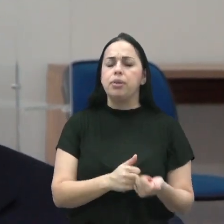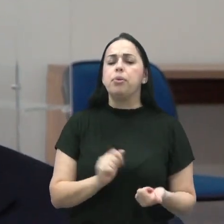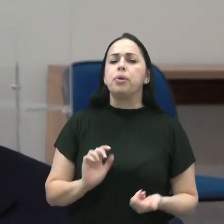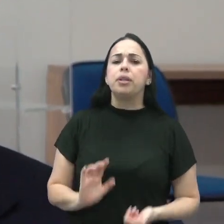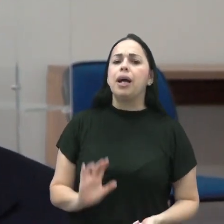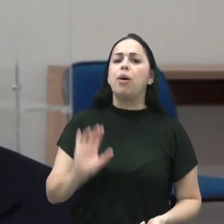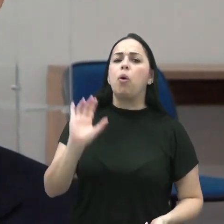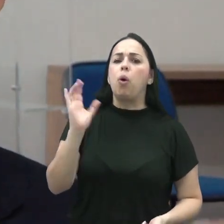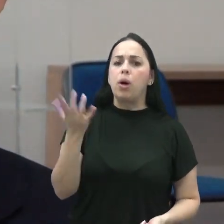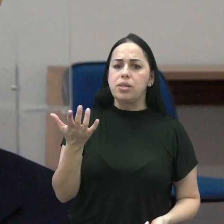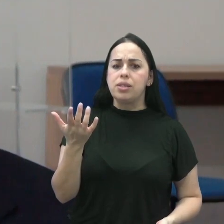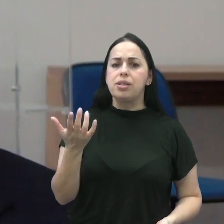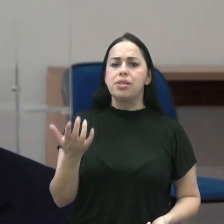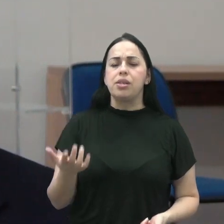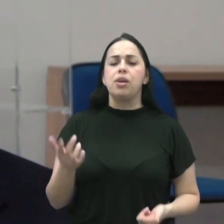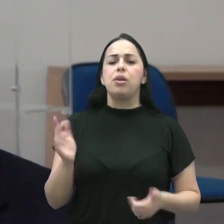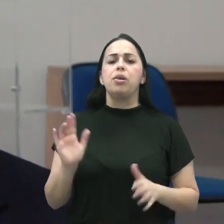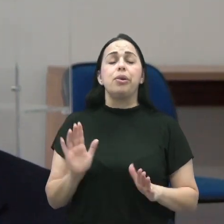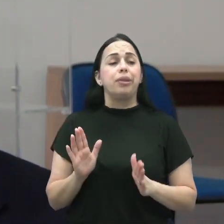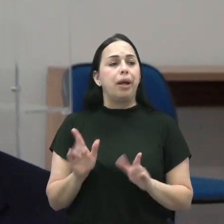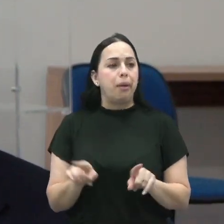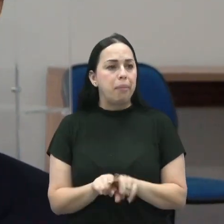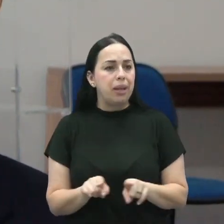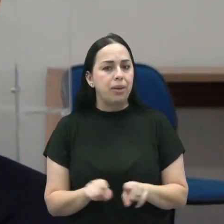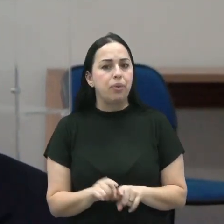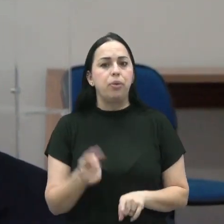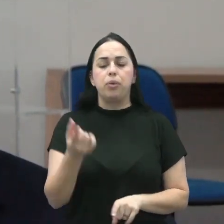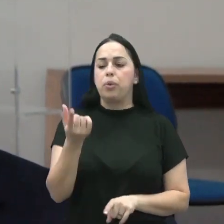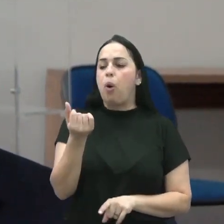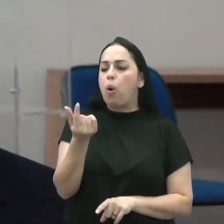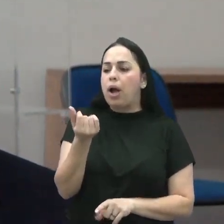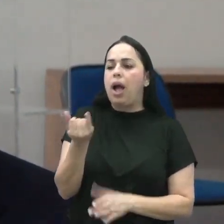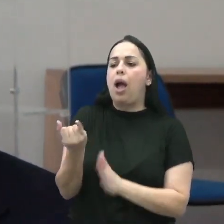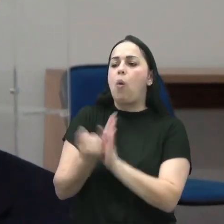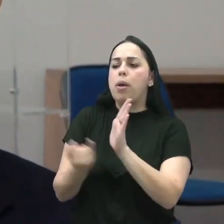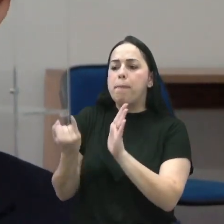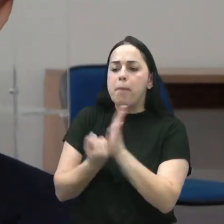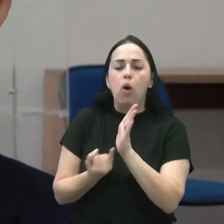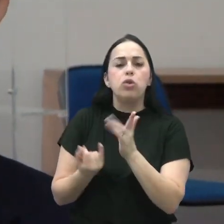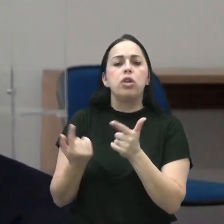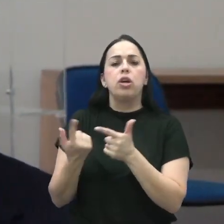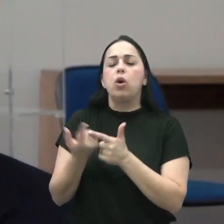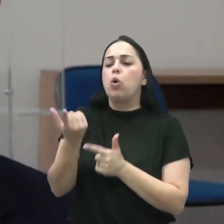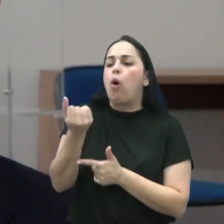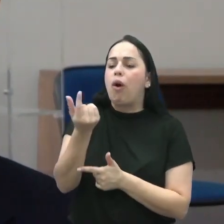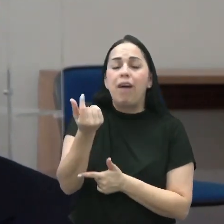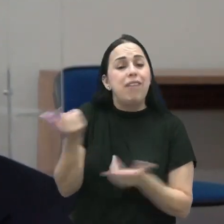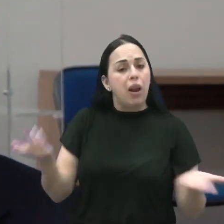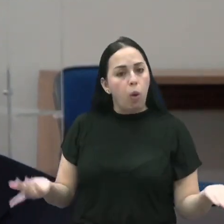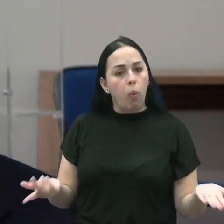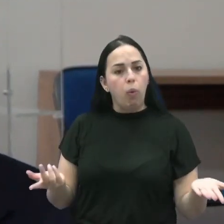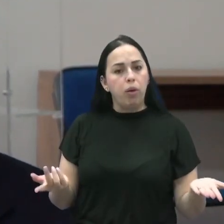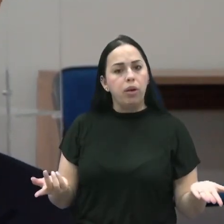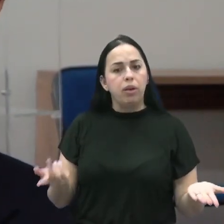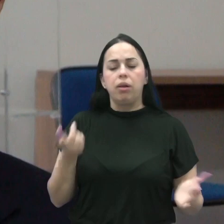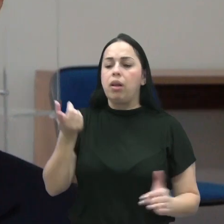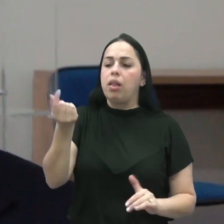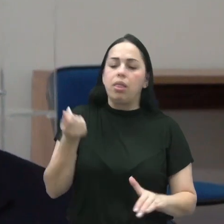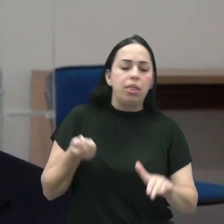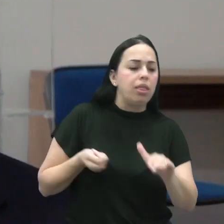a execução daquilo de recursos que entram, quais as fontes, os impostos, por onde vêm, qual a quantidade de recursos e